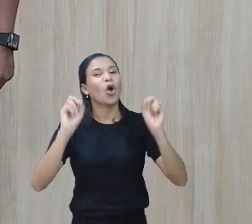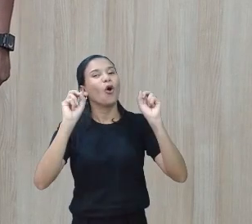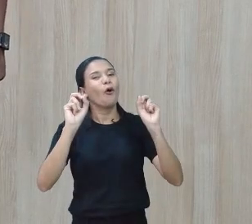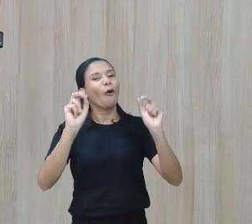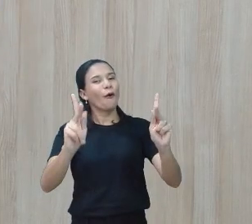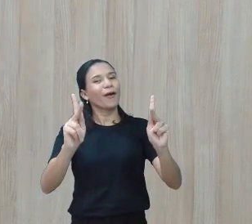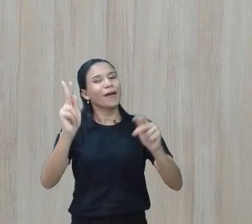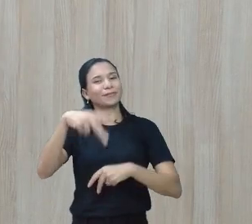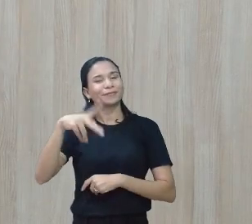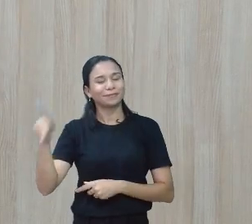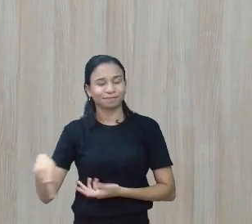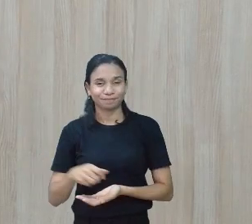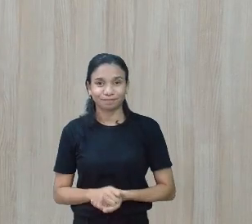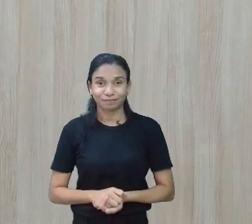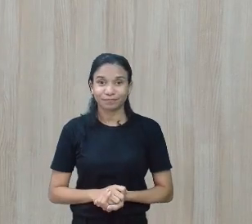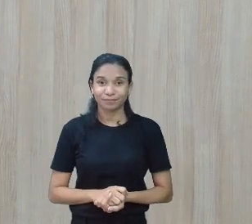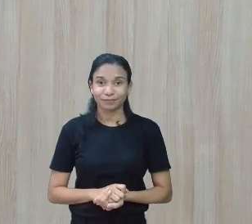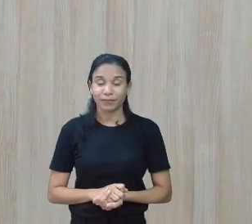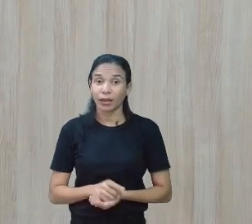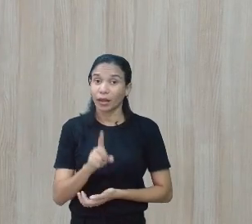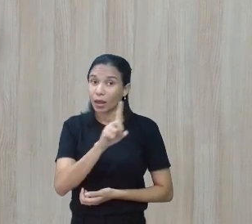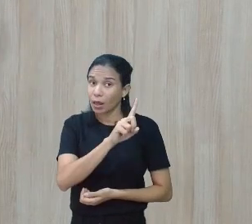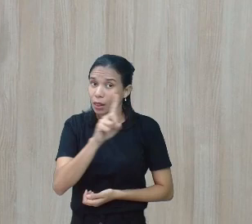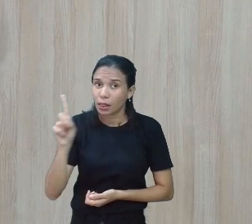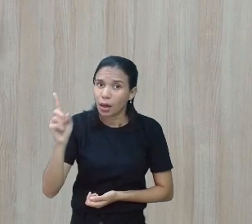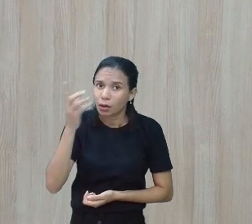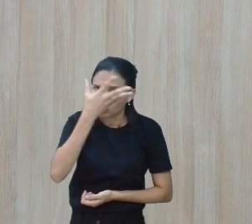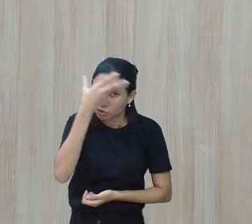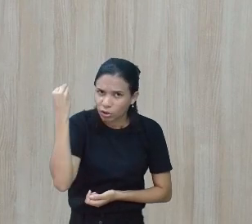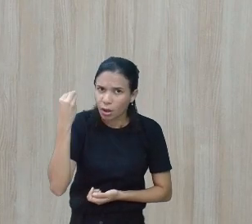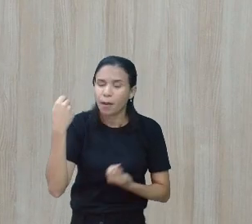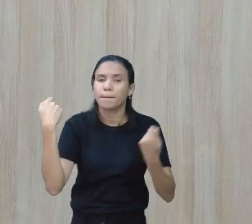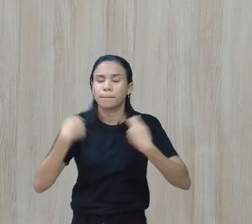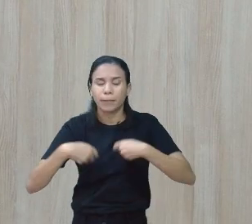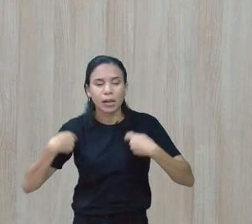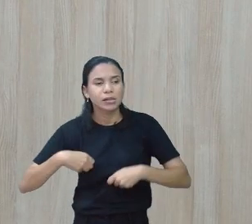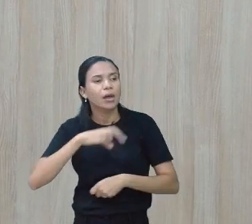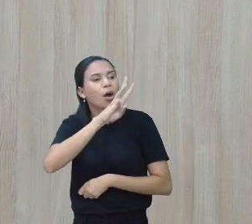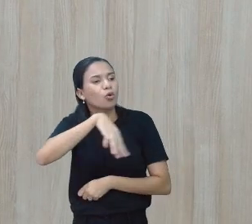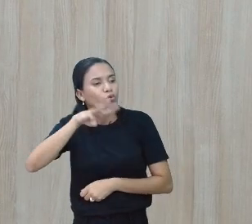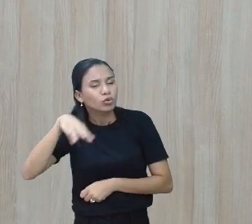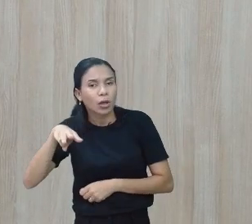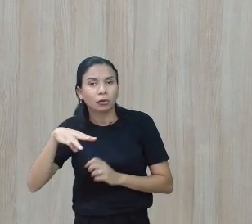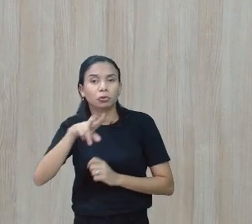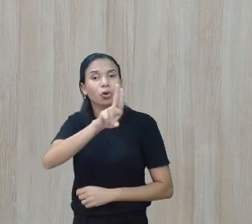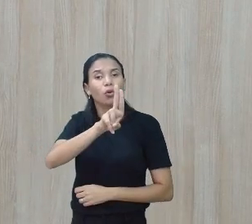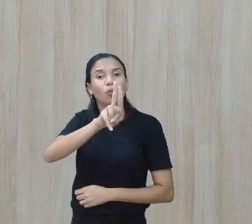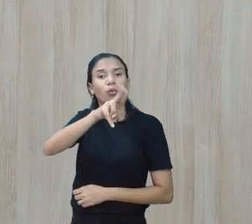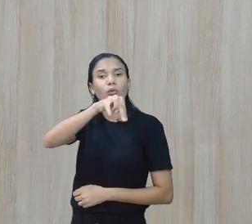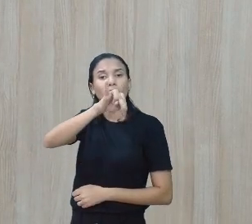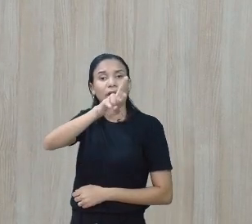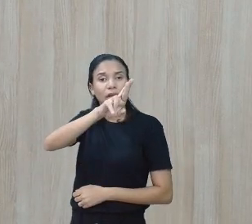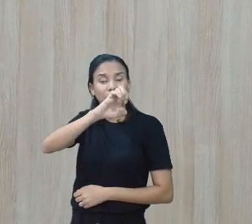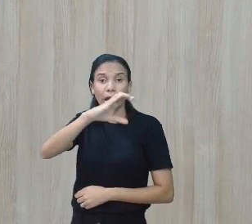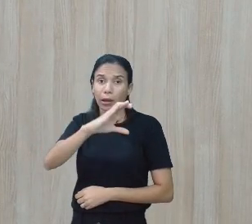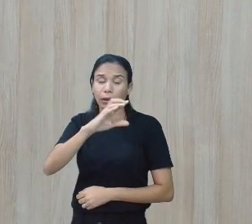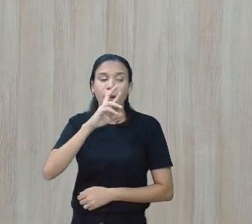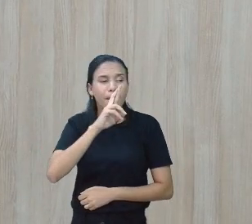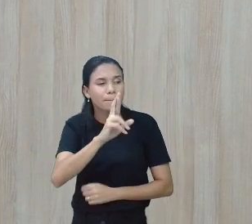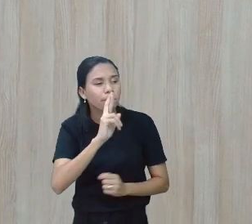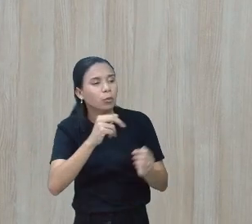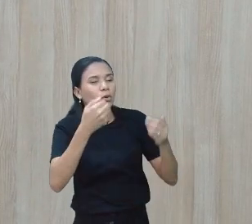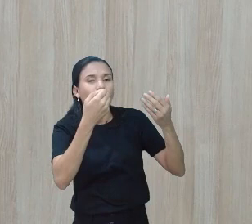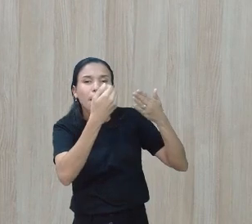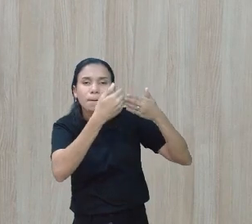Ok, Arruda. Bem, gente, não esqueçam de entrar na Unirec, de responder o simulado. É importante, é